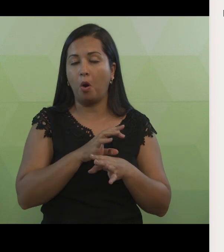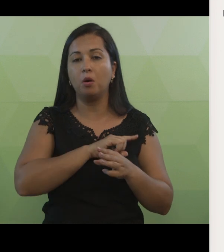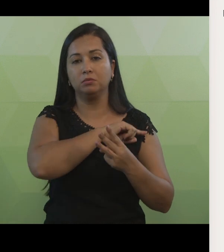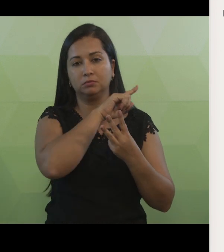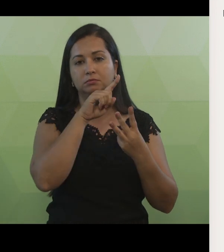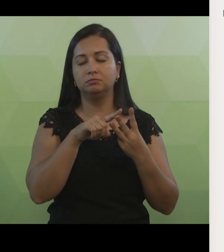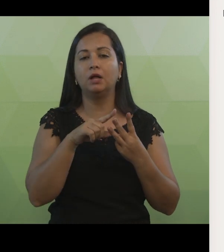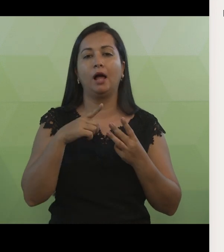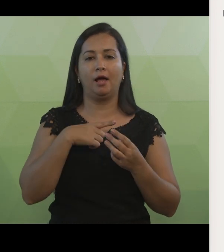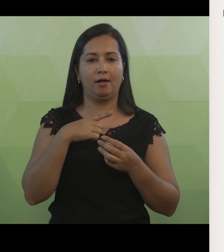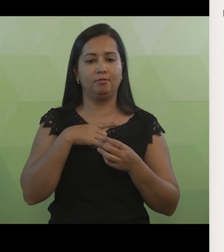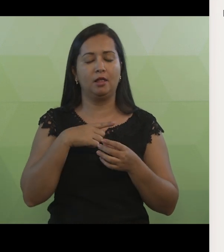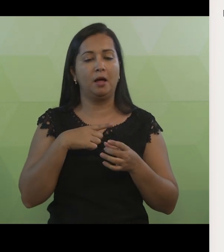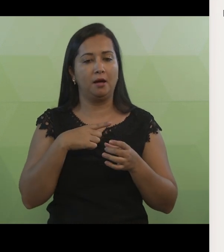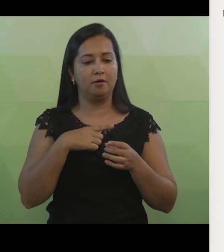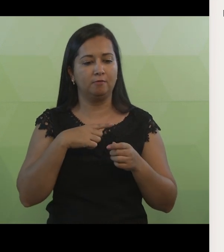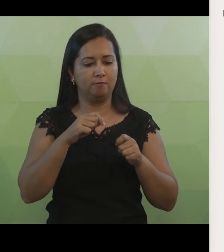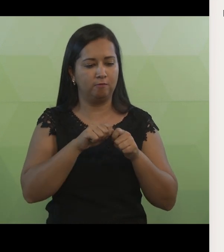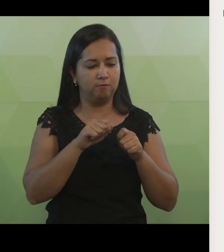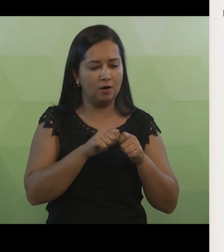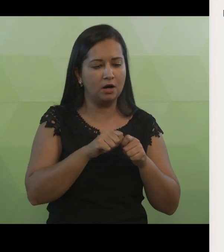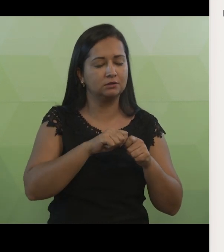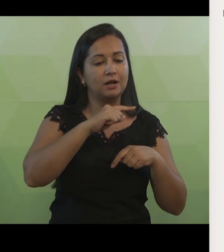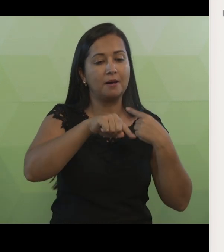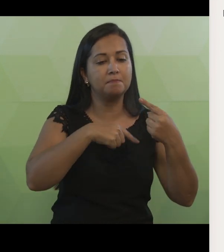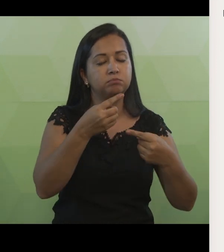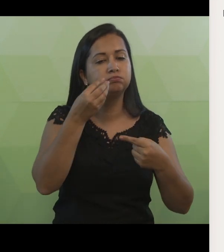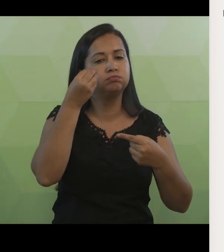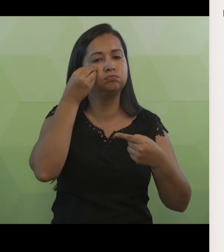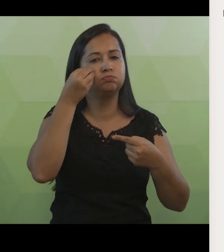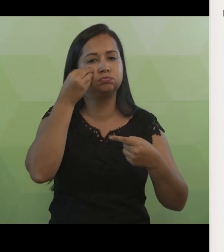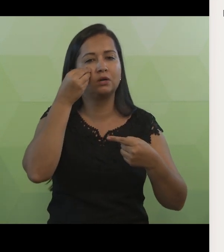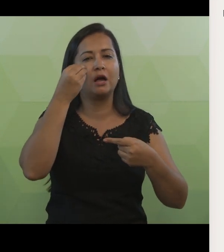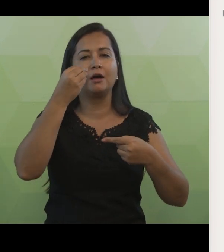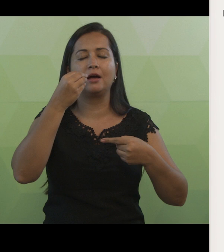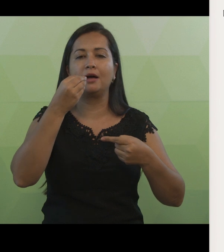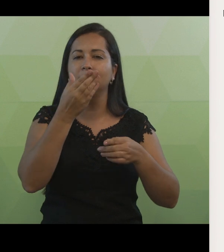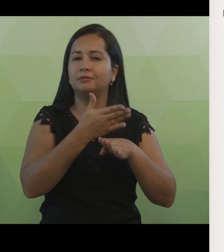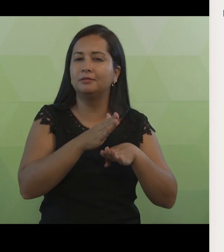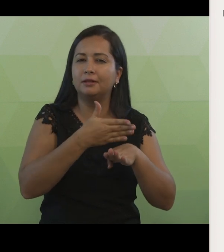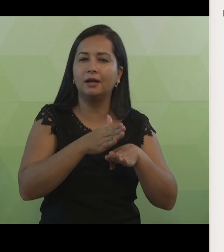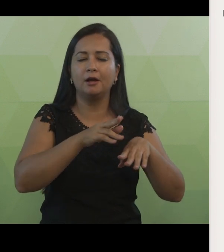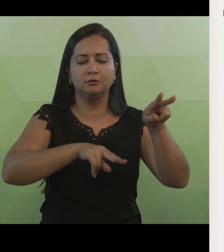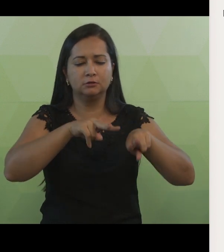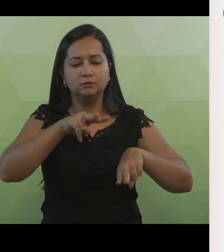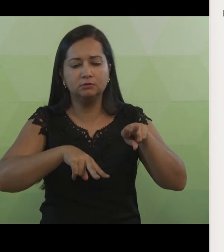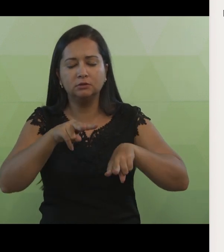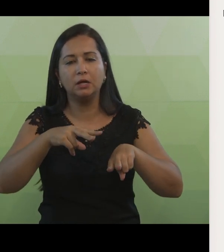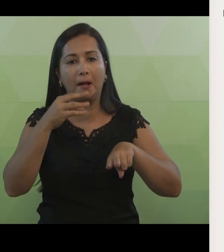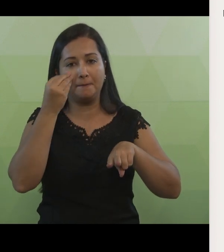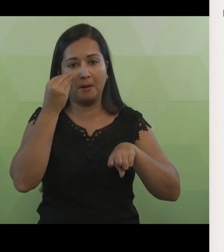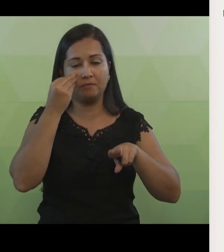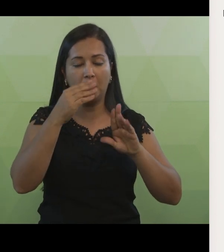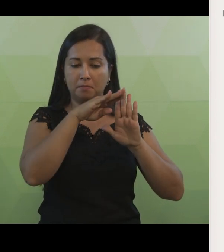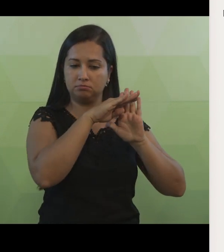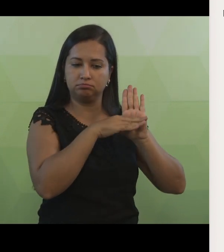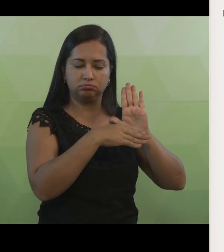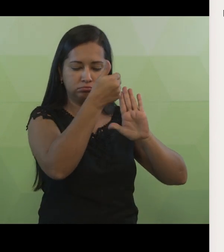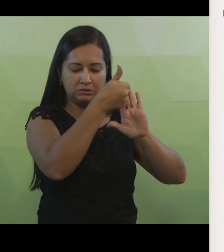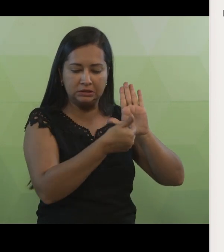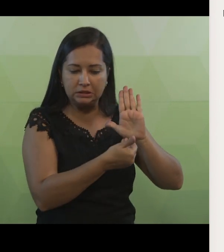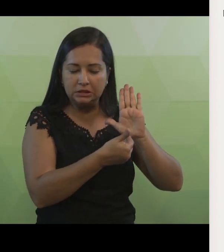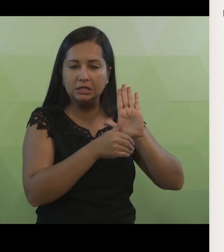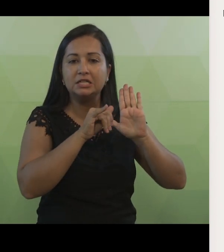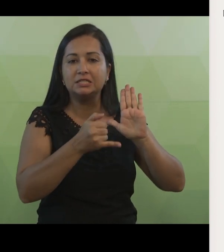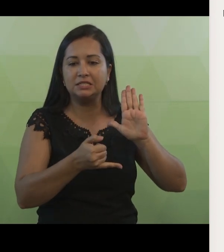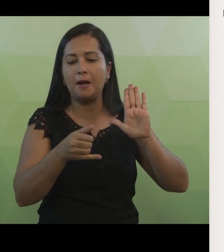atende os requisitos, o protótipo será encaminhado para o setor de testes para validação. A equipe de teste irá comparar os requisitos do projeto com os